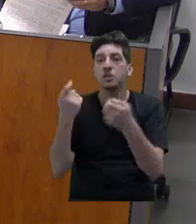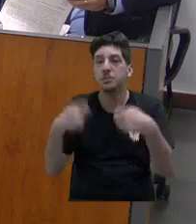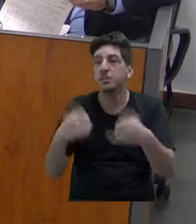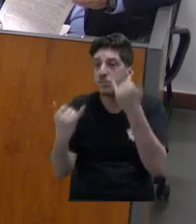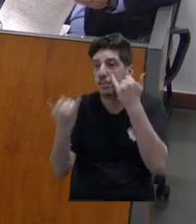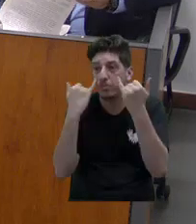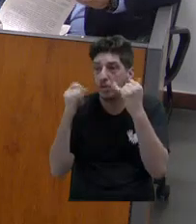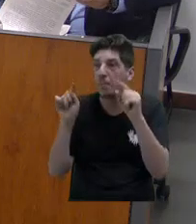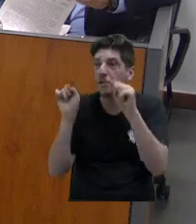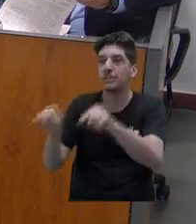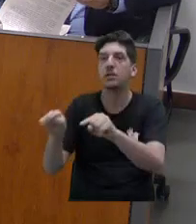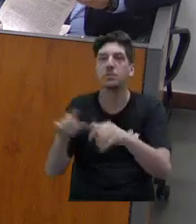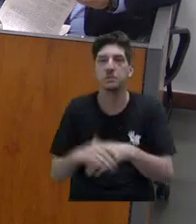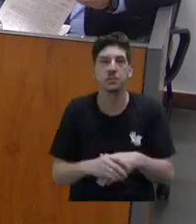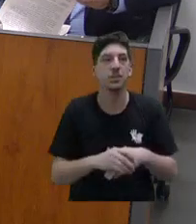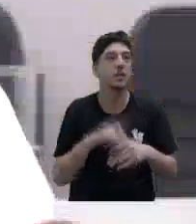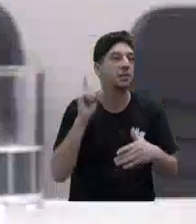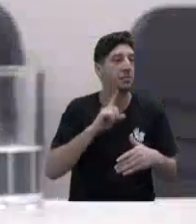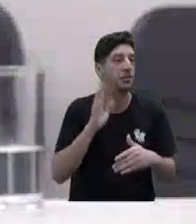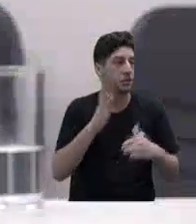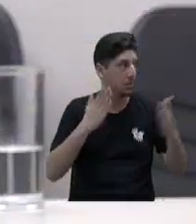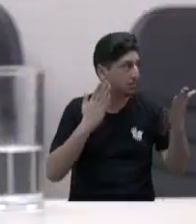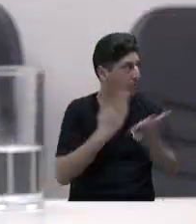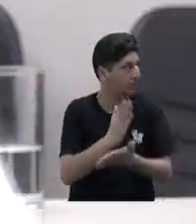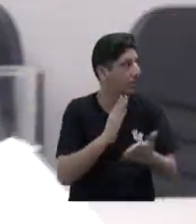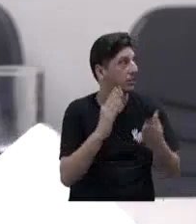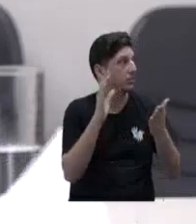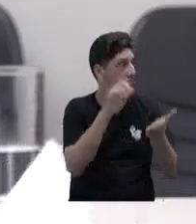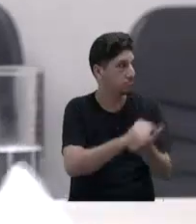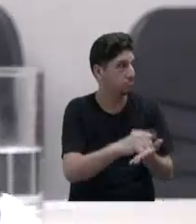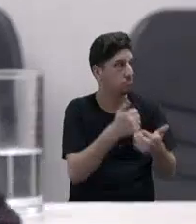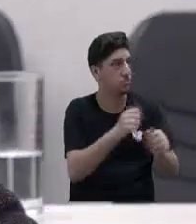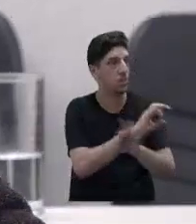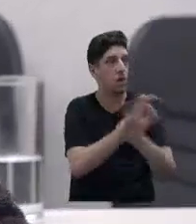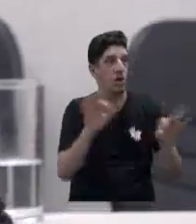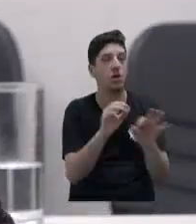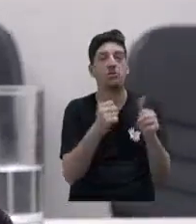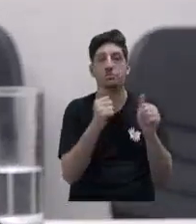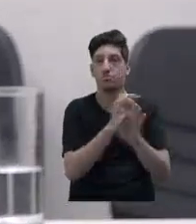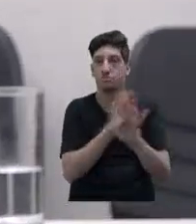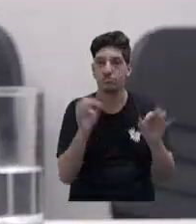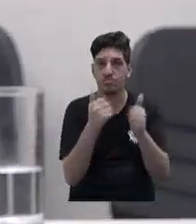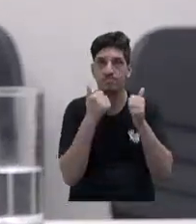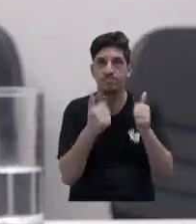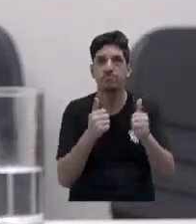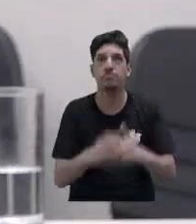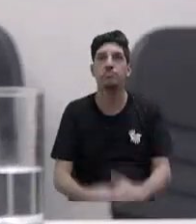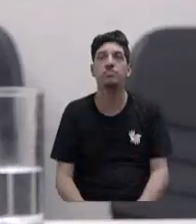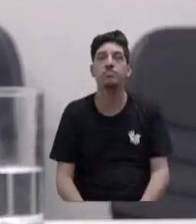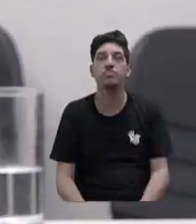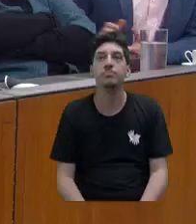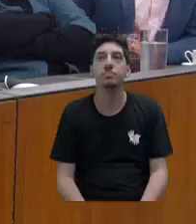querem saber. O de Minas já foi aprovado. Cadastrado, ótimo. Já foi aprovado. Ótimo. Né? De